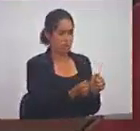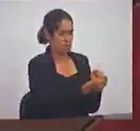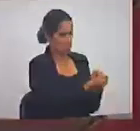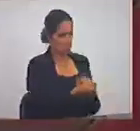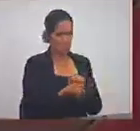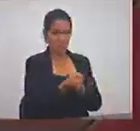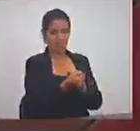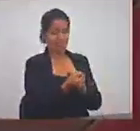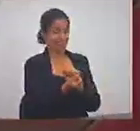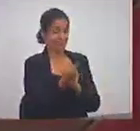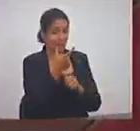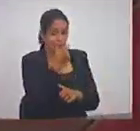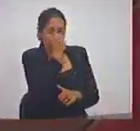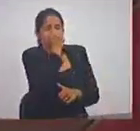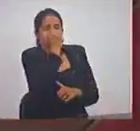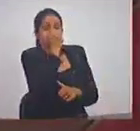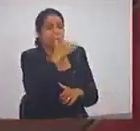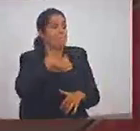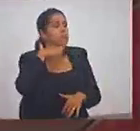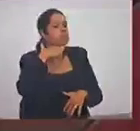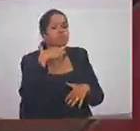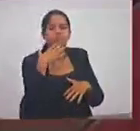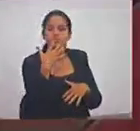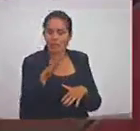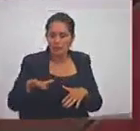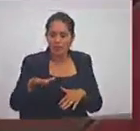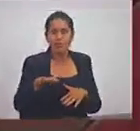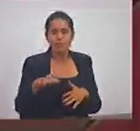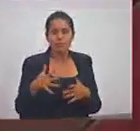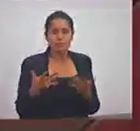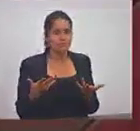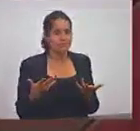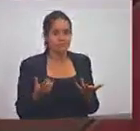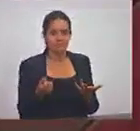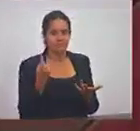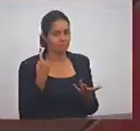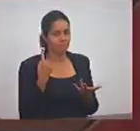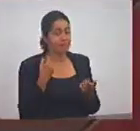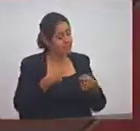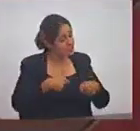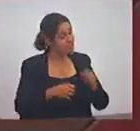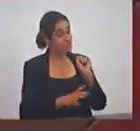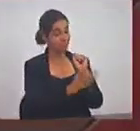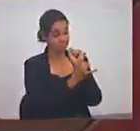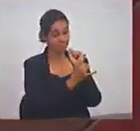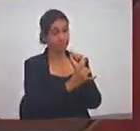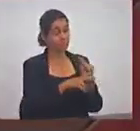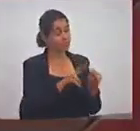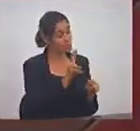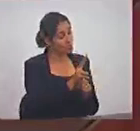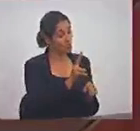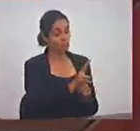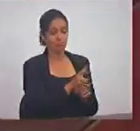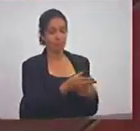Não é à toa que vai gente na rede social com um filho com um olho machucado. Cadê a segurança das nossas crianças? Aí fala, nossa, fizemos